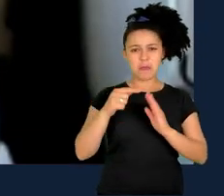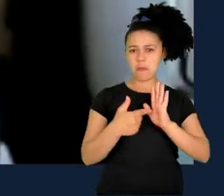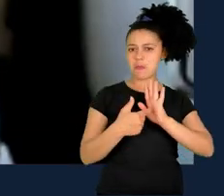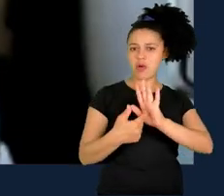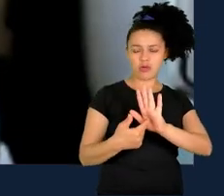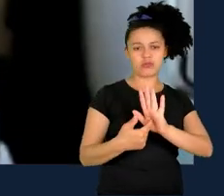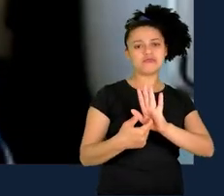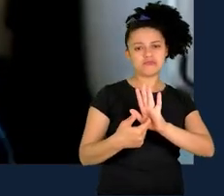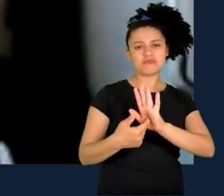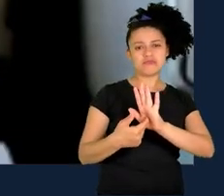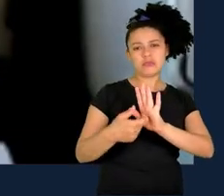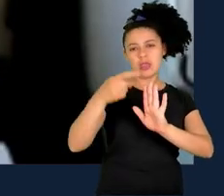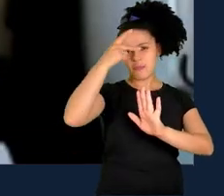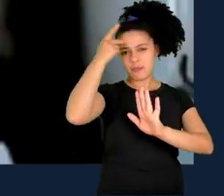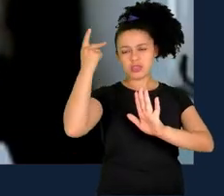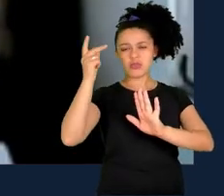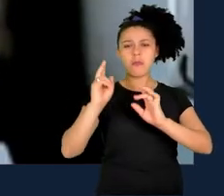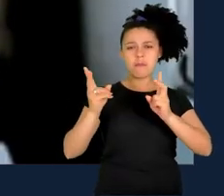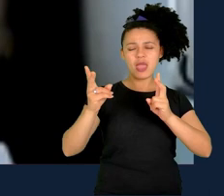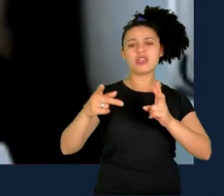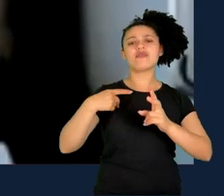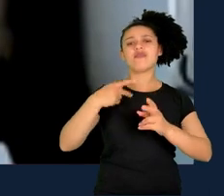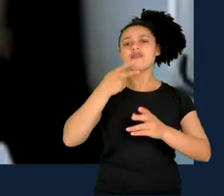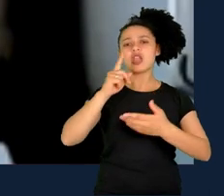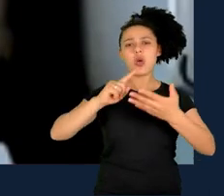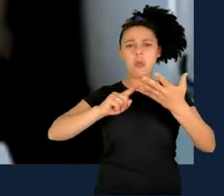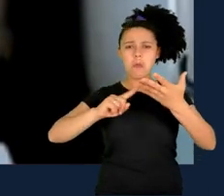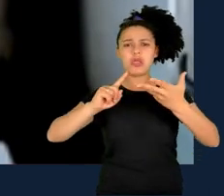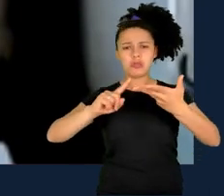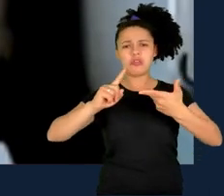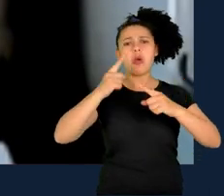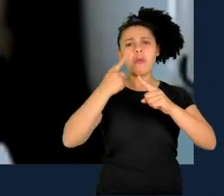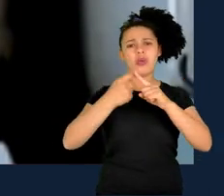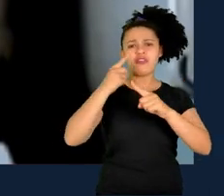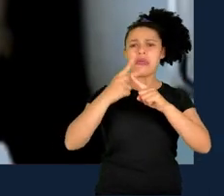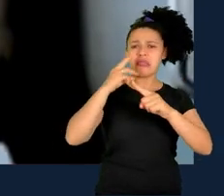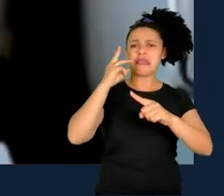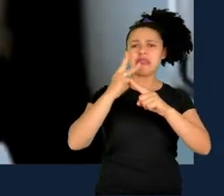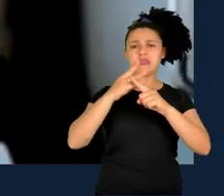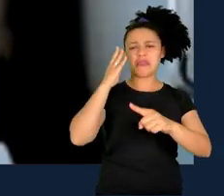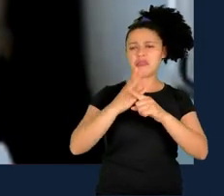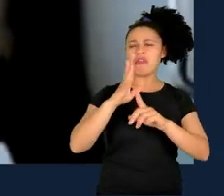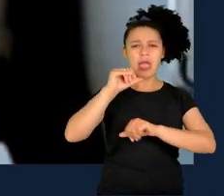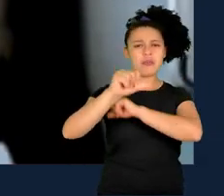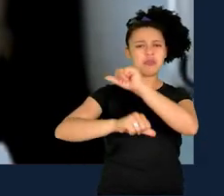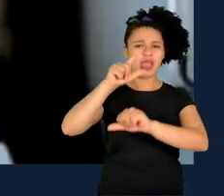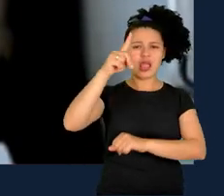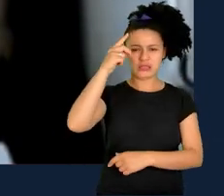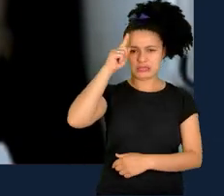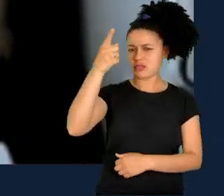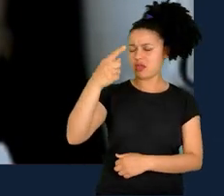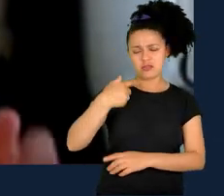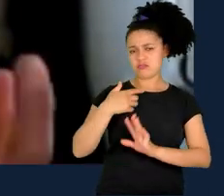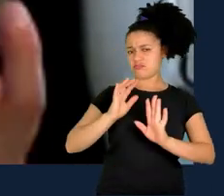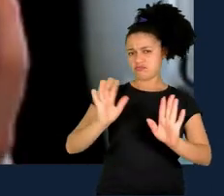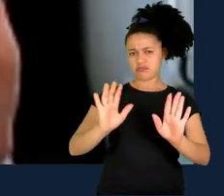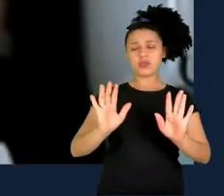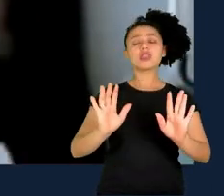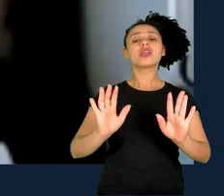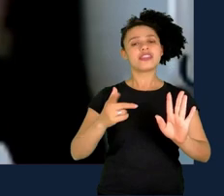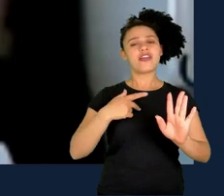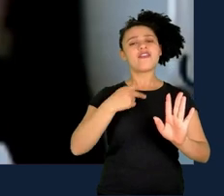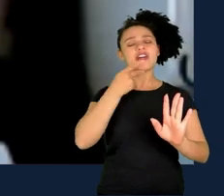uma pessoa o mesmo fato repetidamente vai mudar vai fazer eles mudar de ideia. Não, a gente já falou,